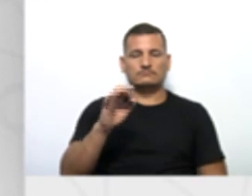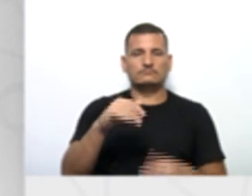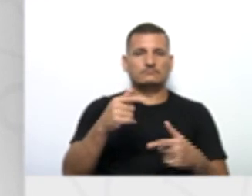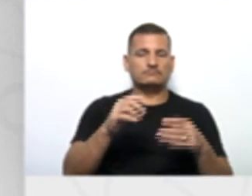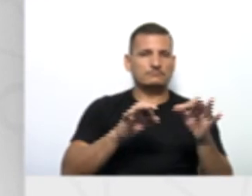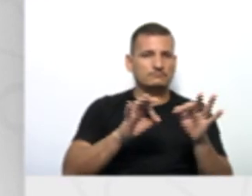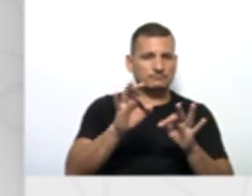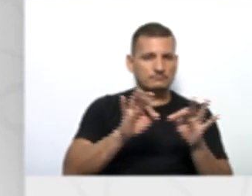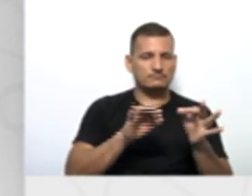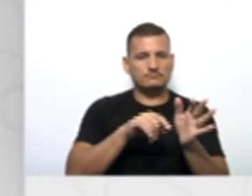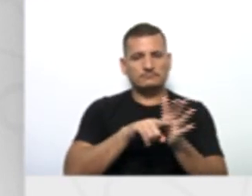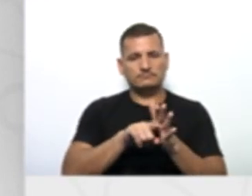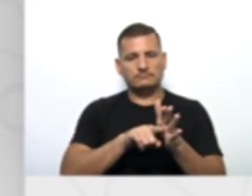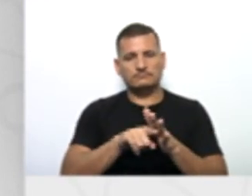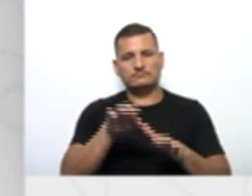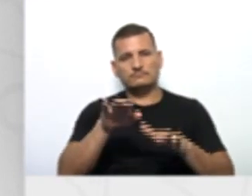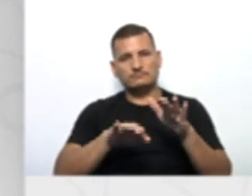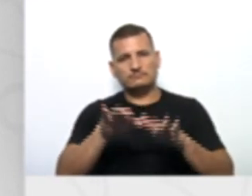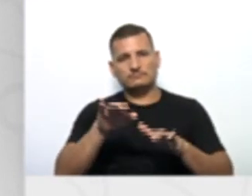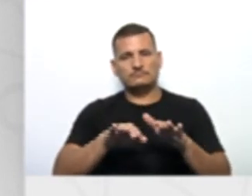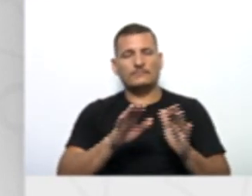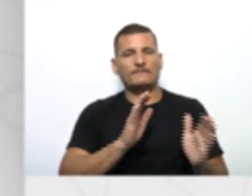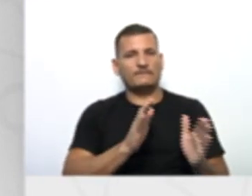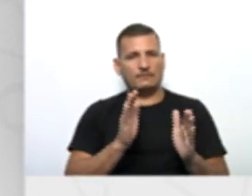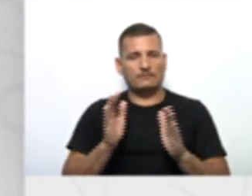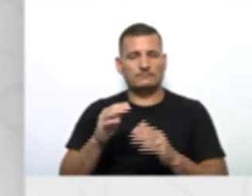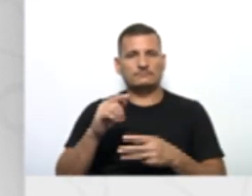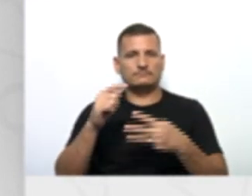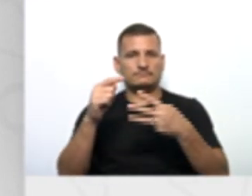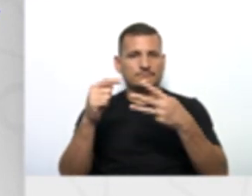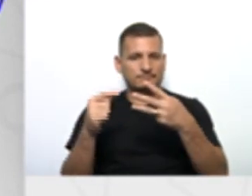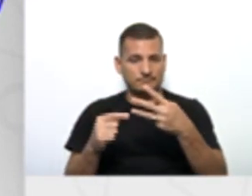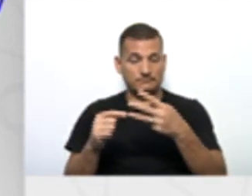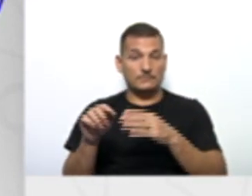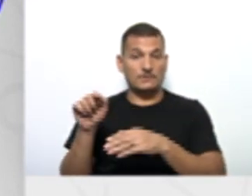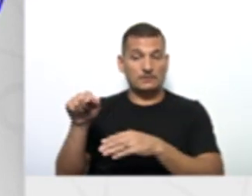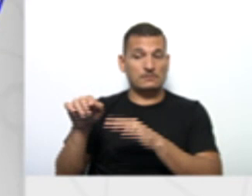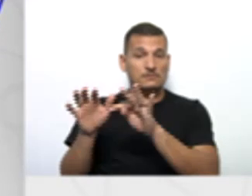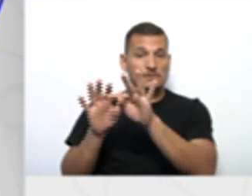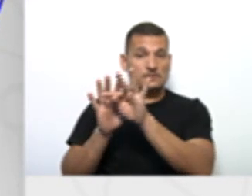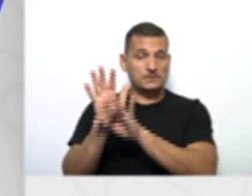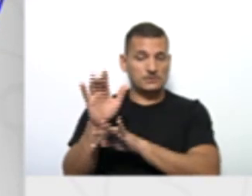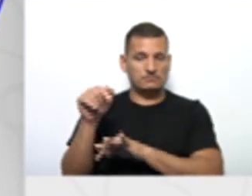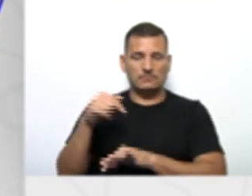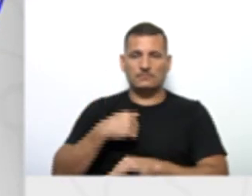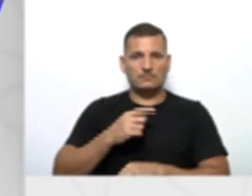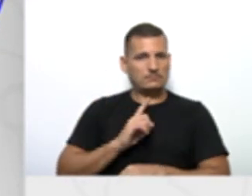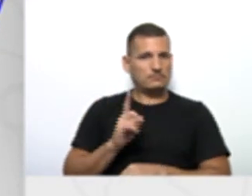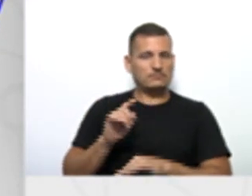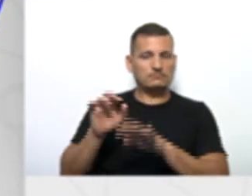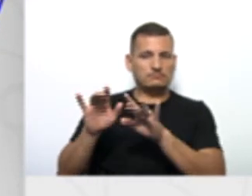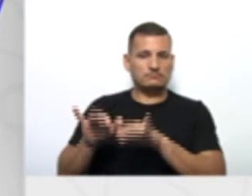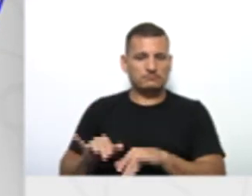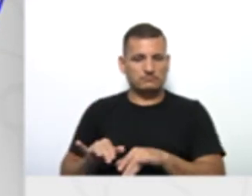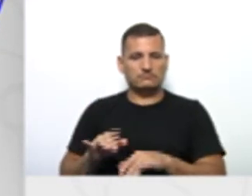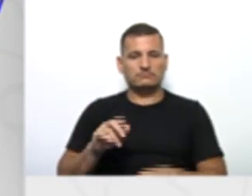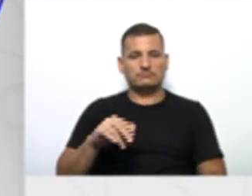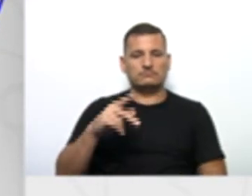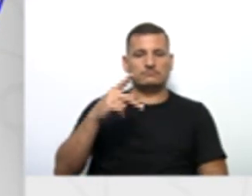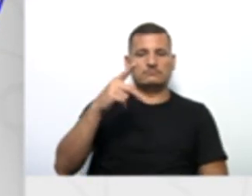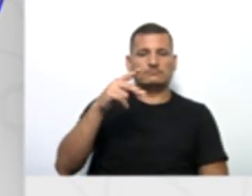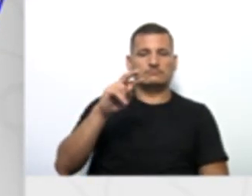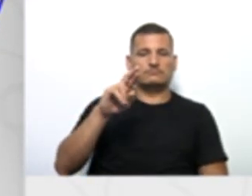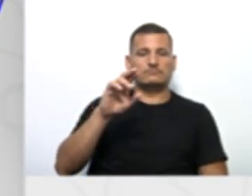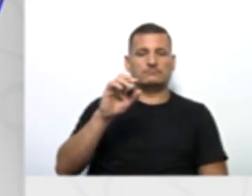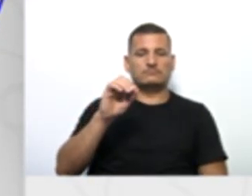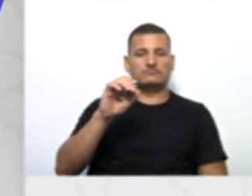pesquisa dependerá basicamente de três fases. Esse texto todo aqui não fui eu que escrevi, foi o Prodanov. Então, eu